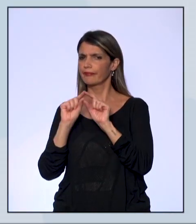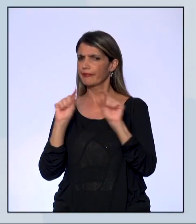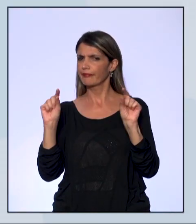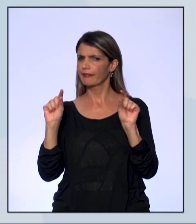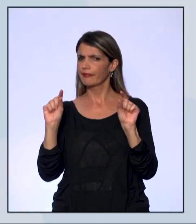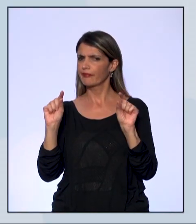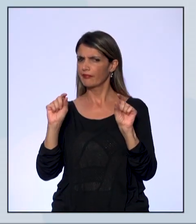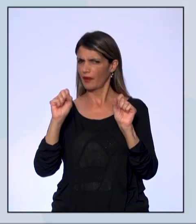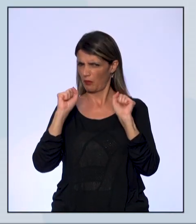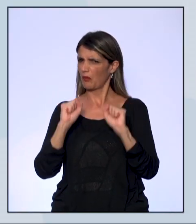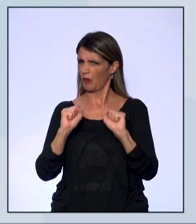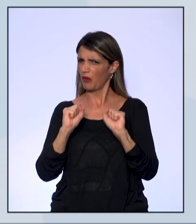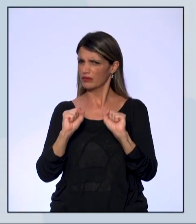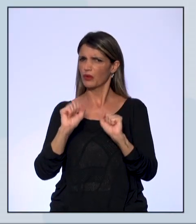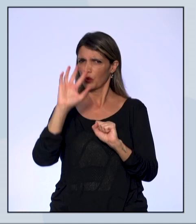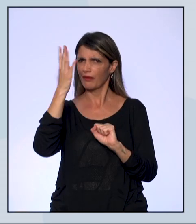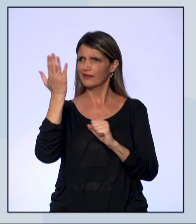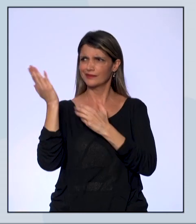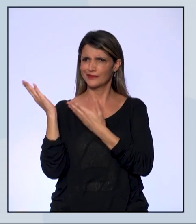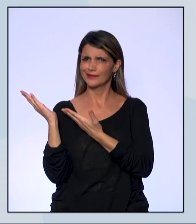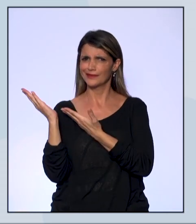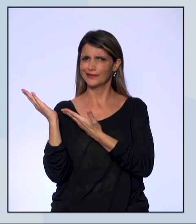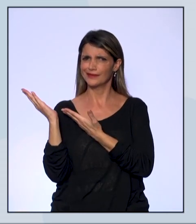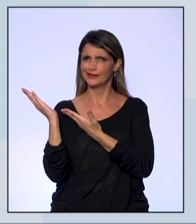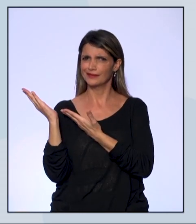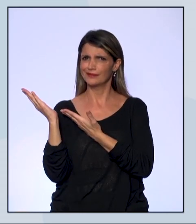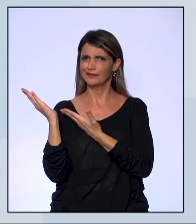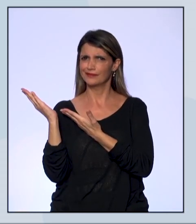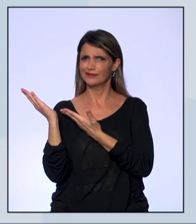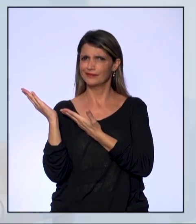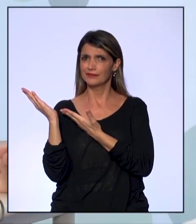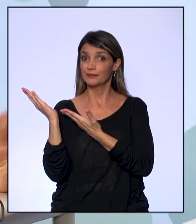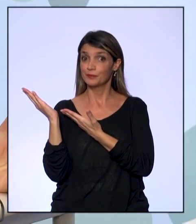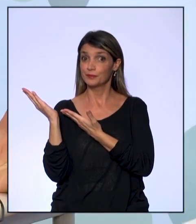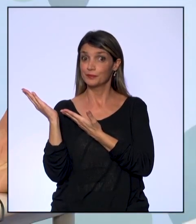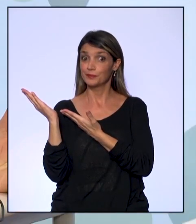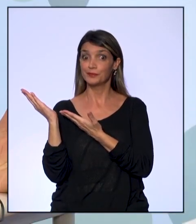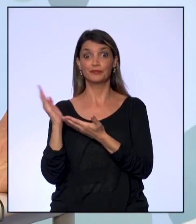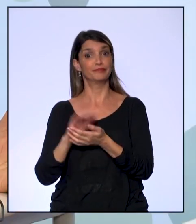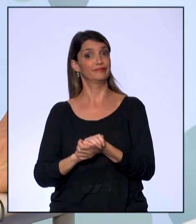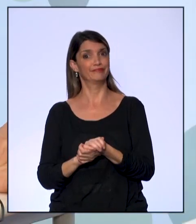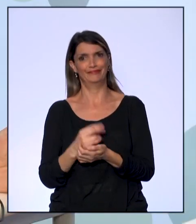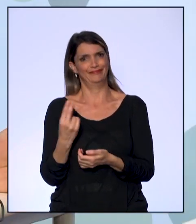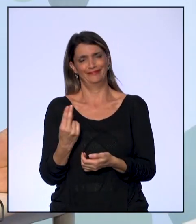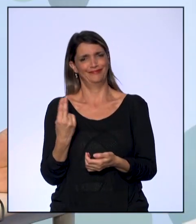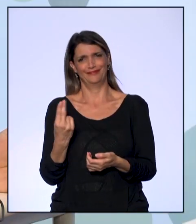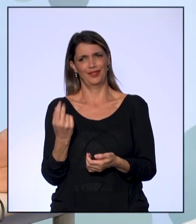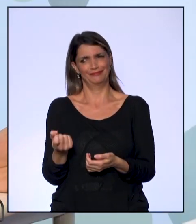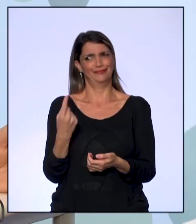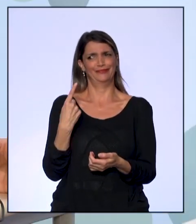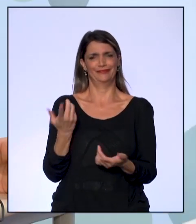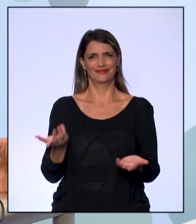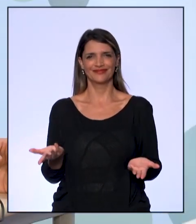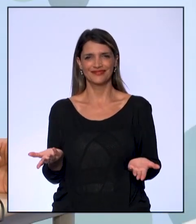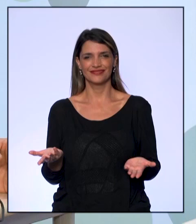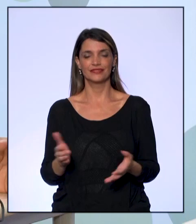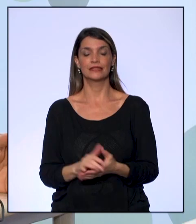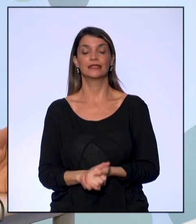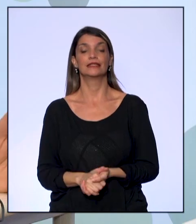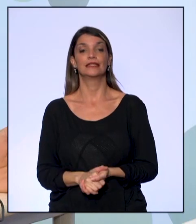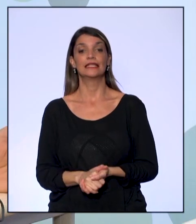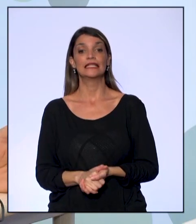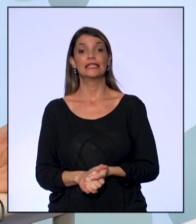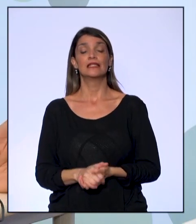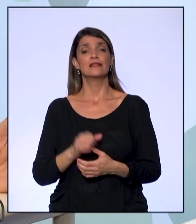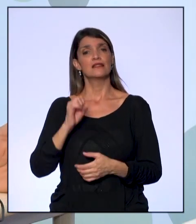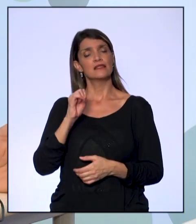possível acontecer um fenômeno natural no copo d'água e não né estranho estranho então assim